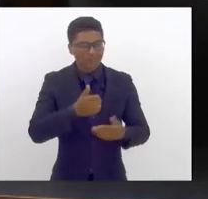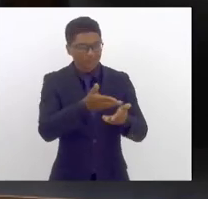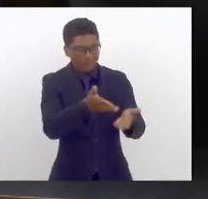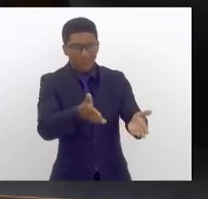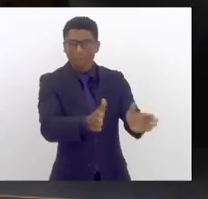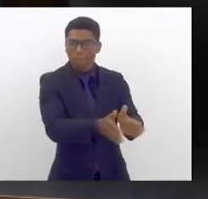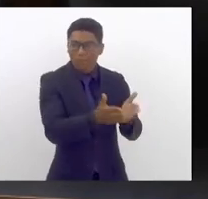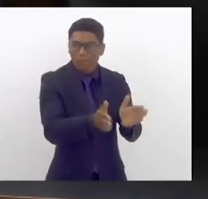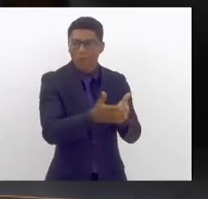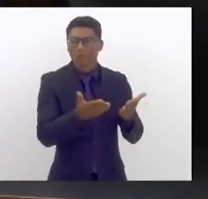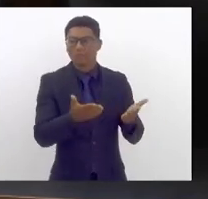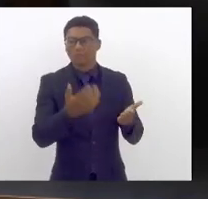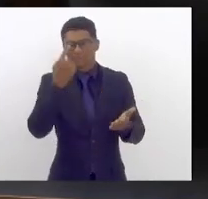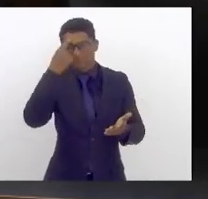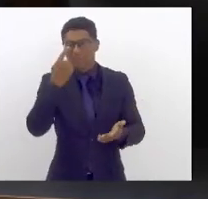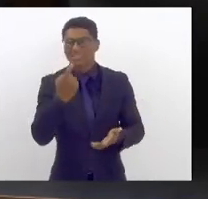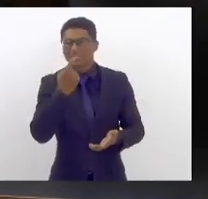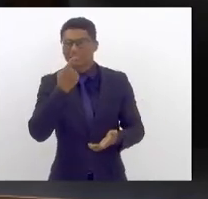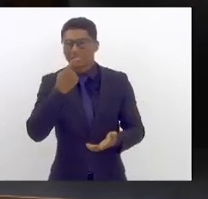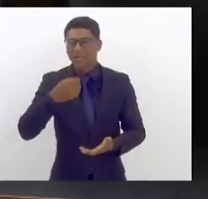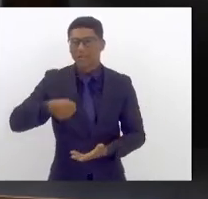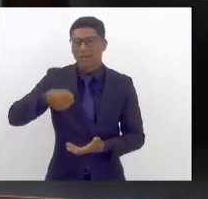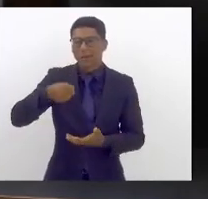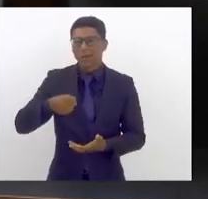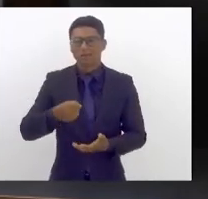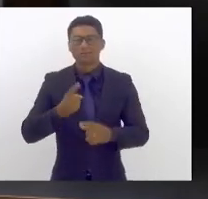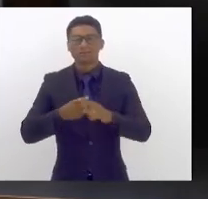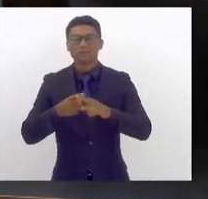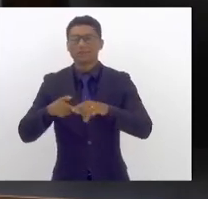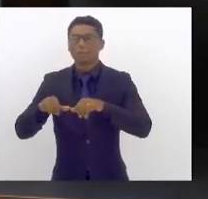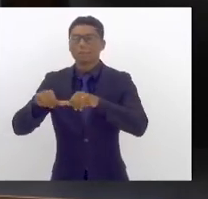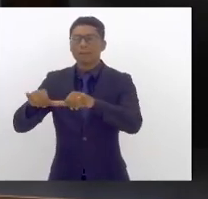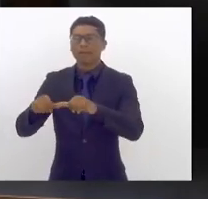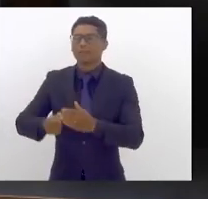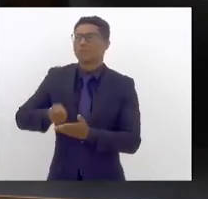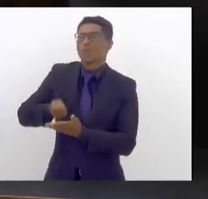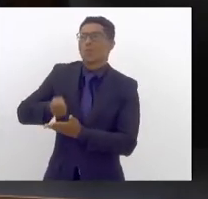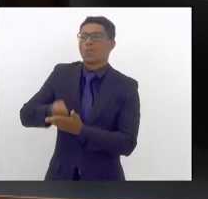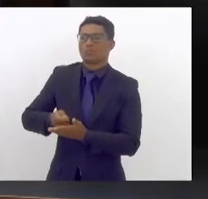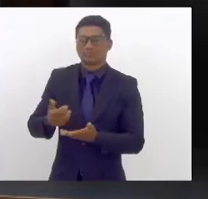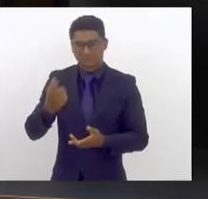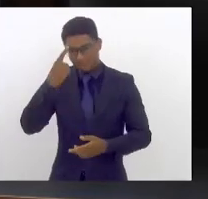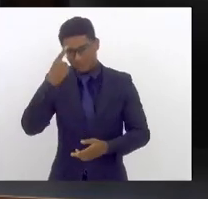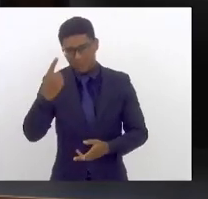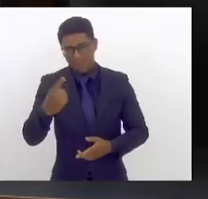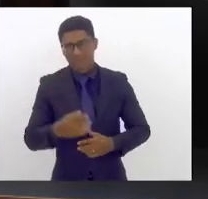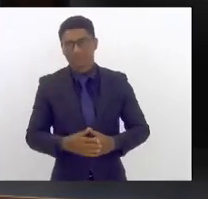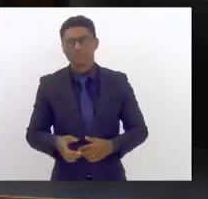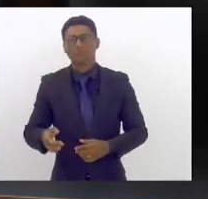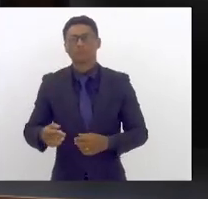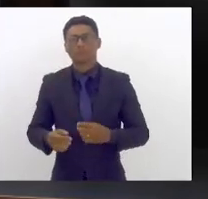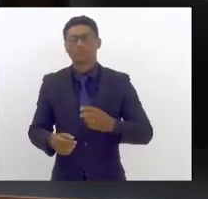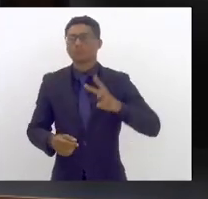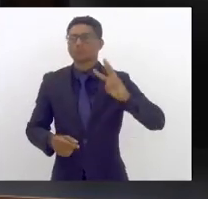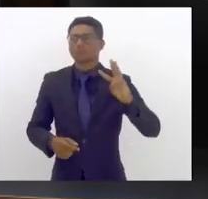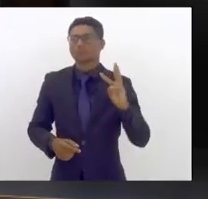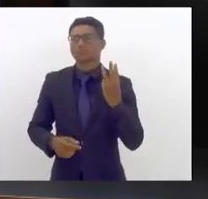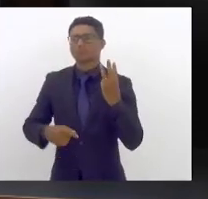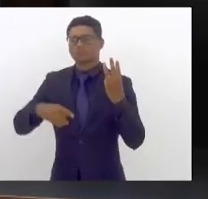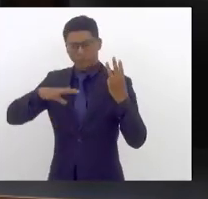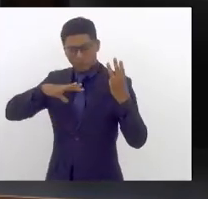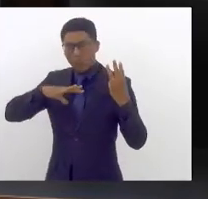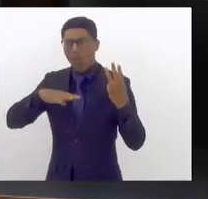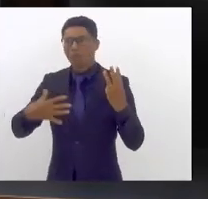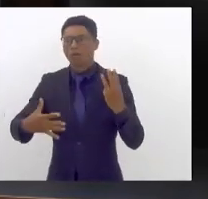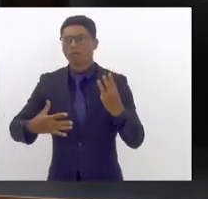na questão das sacolas das bolsas cobradas no supermercado e só a gente teve ali a coragem incisiva de lutar